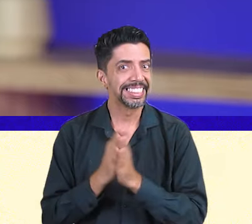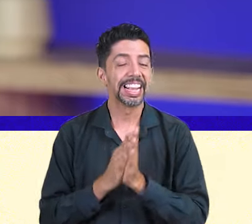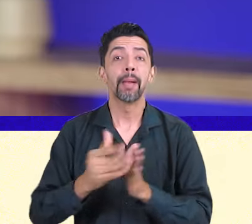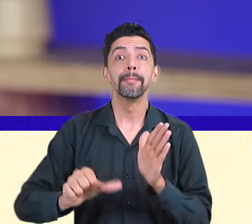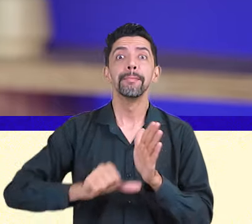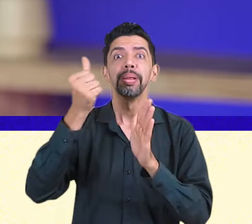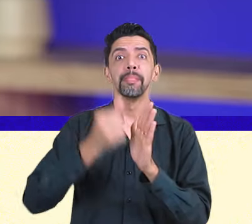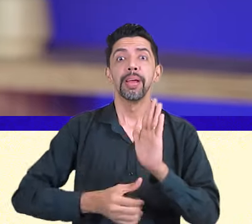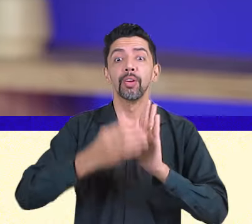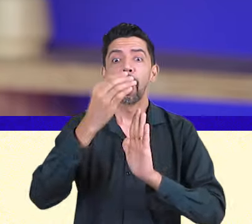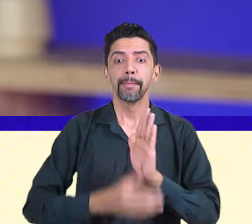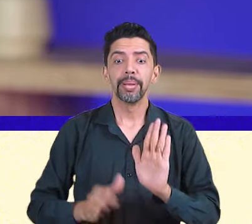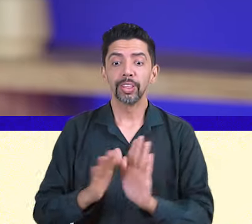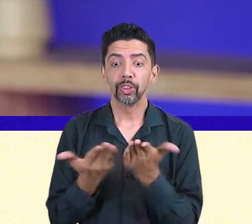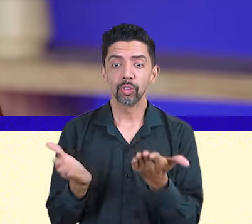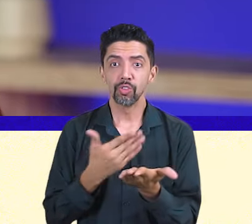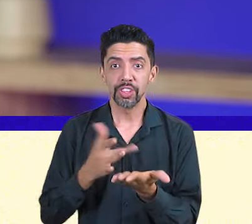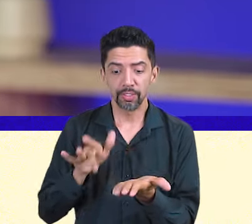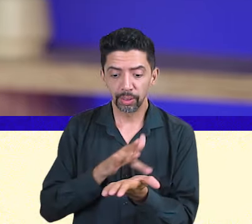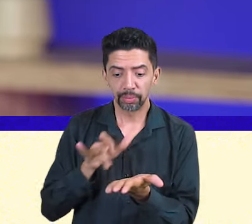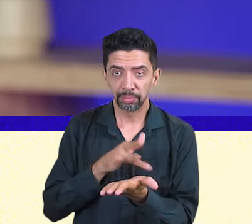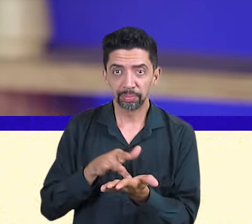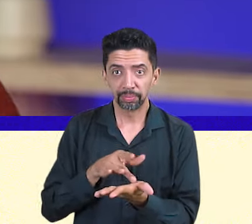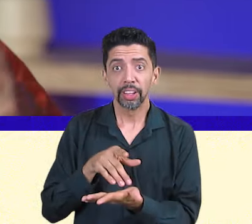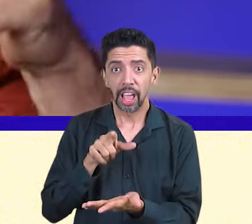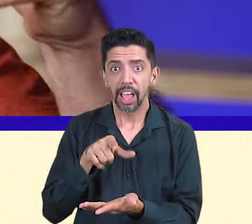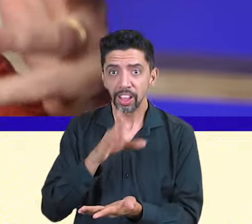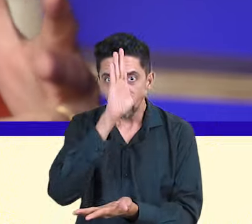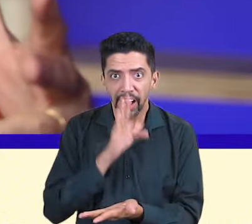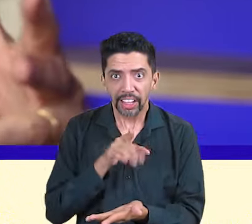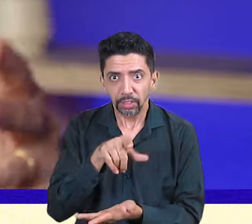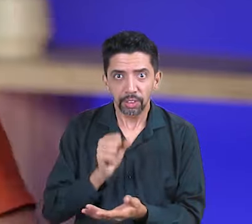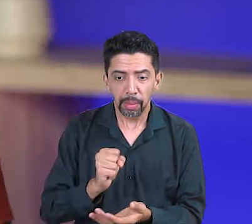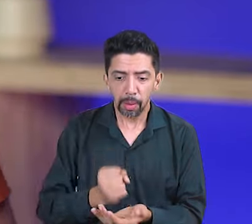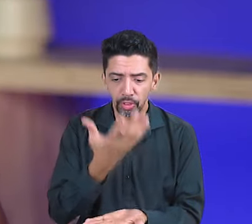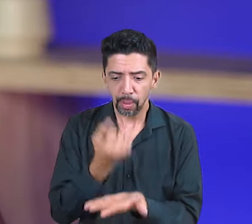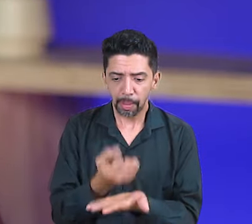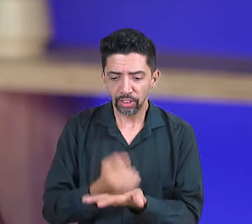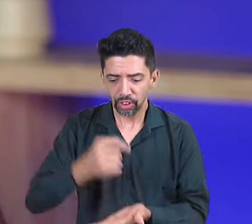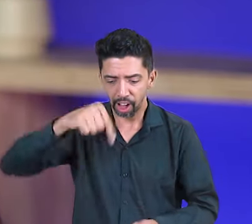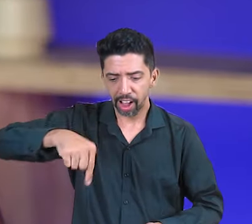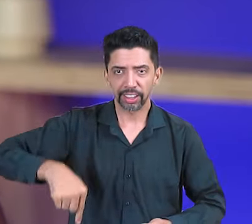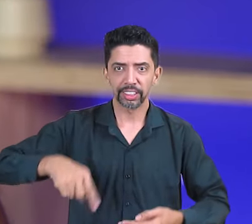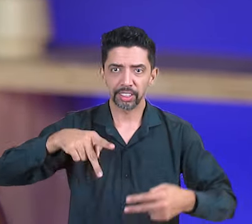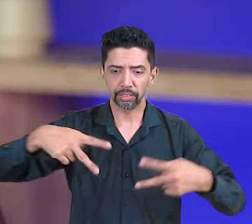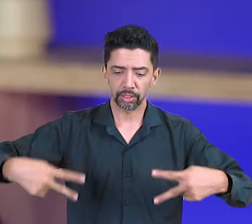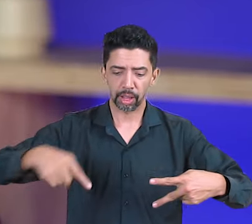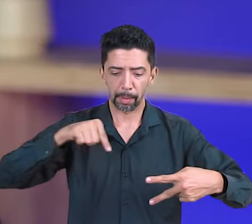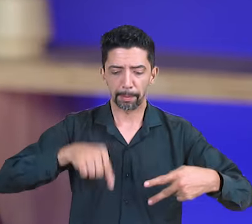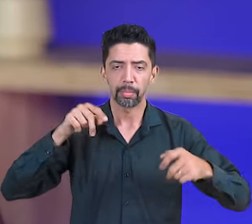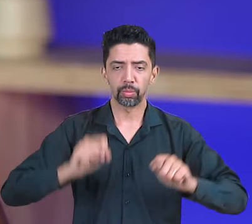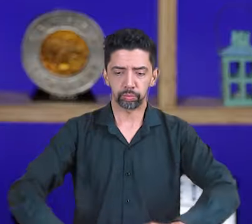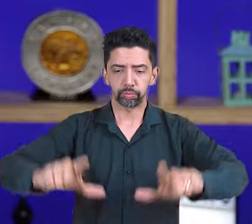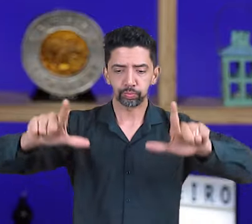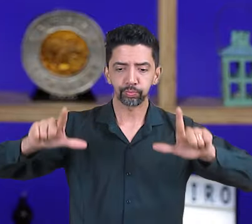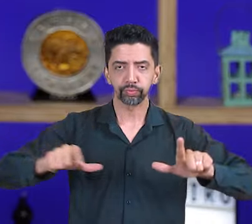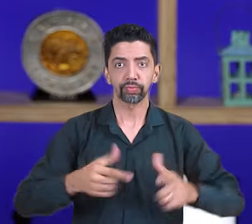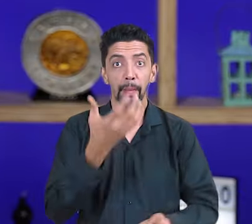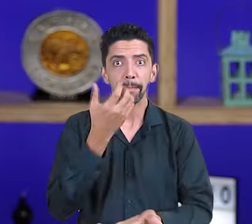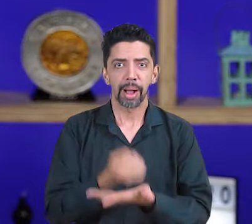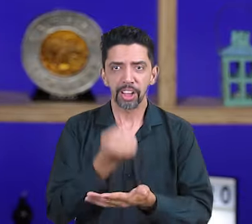solução! Olha só, tô te dando aqui o caminho, o início, para que você possa assumir as rédeas da sua vida financeira. E